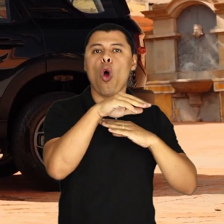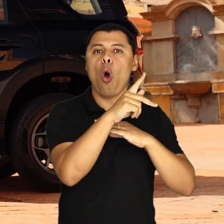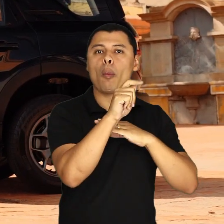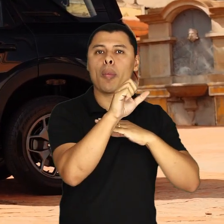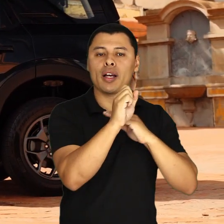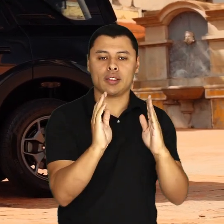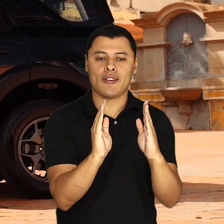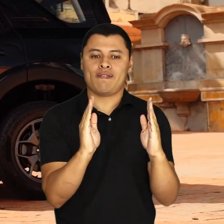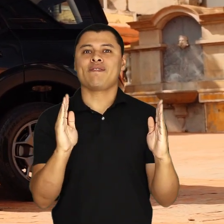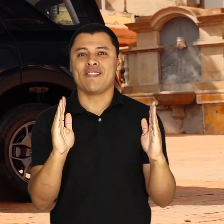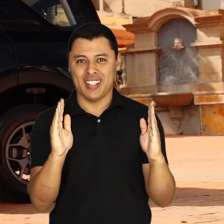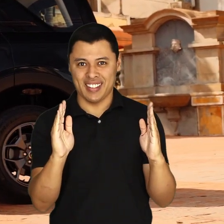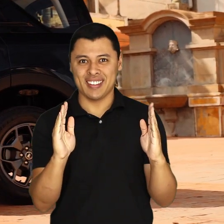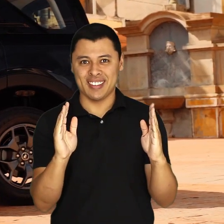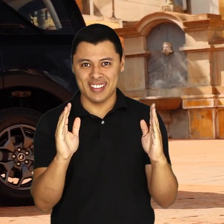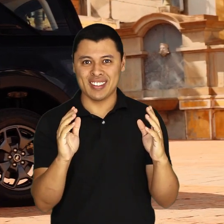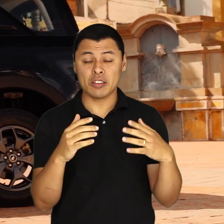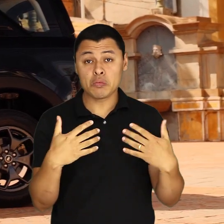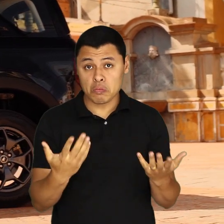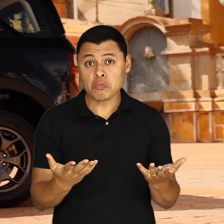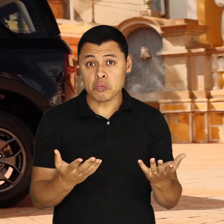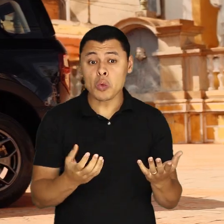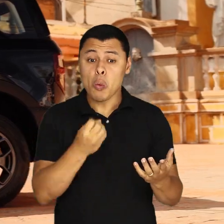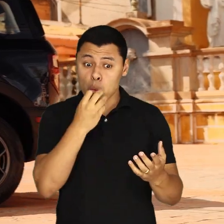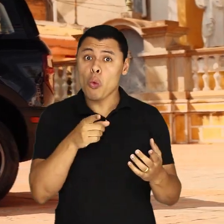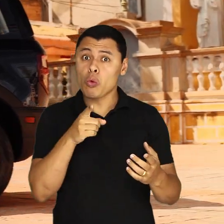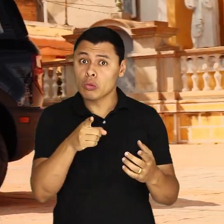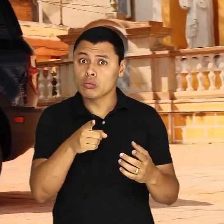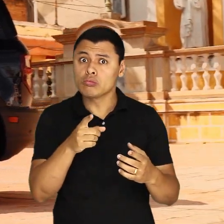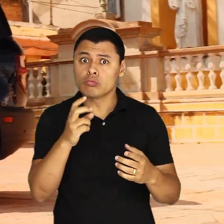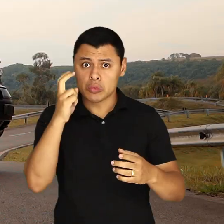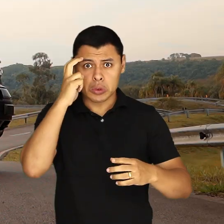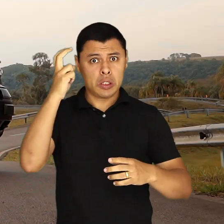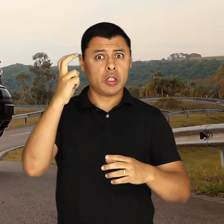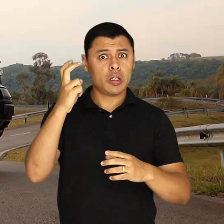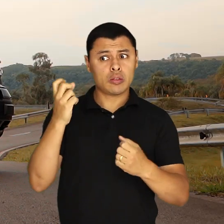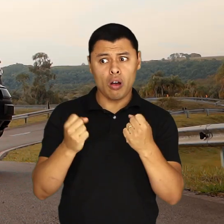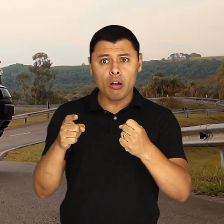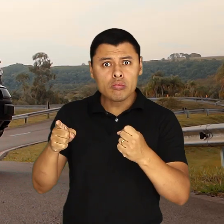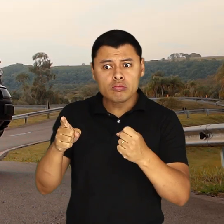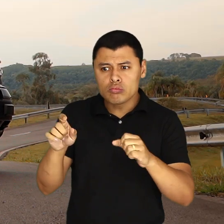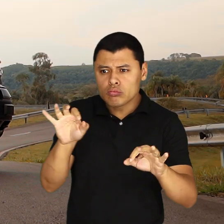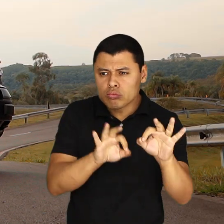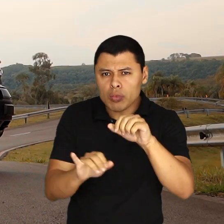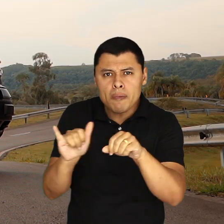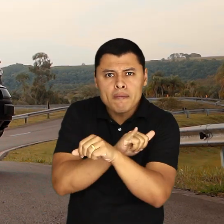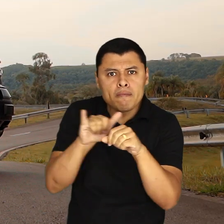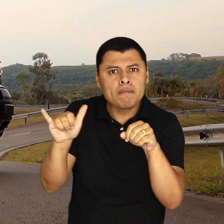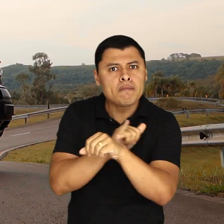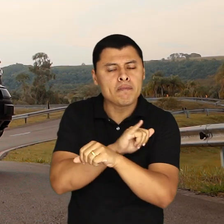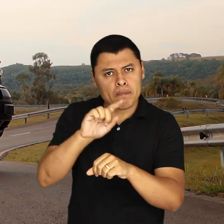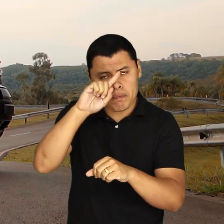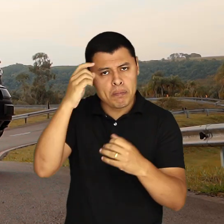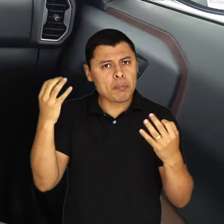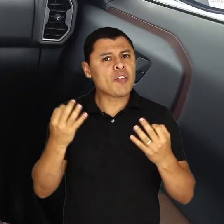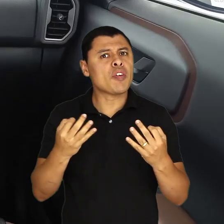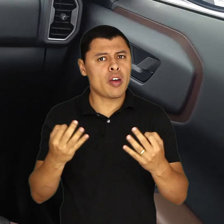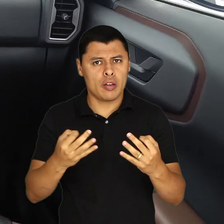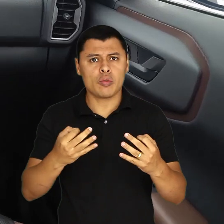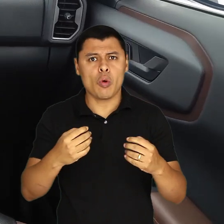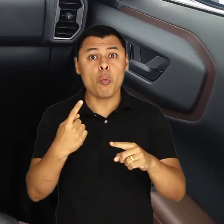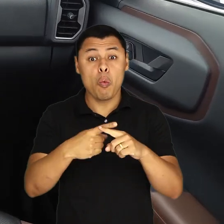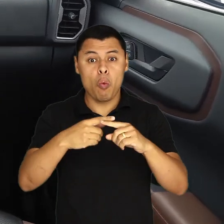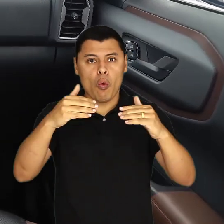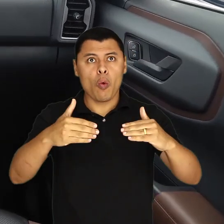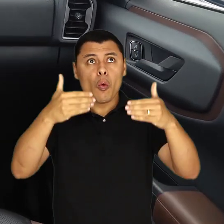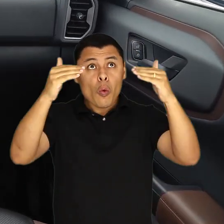que o Compass. Então, em packaging, né, como os engenheiros de design chamam, ele tem uma proposta muito inteligente, né? A gente tem uma cabine muito bem aproveitada aqui. O